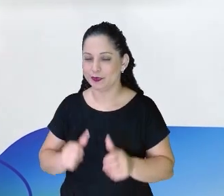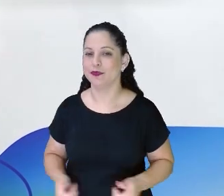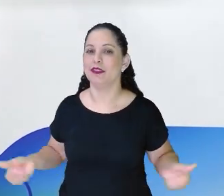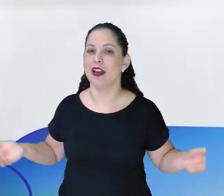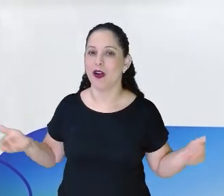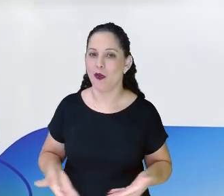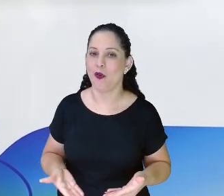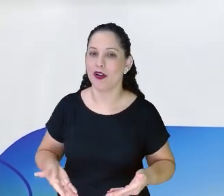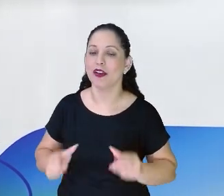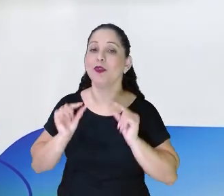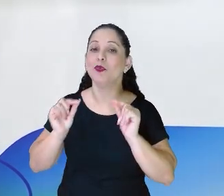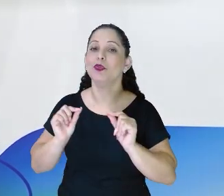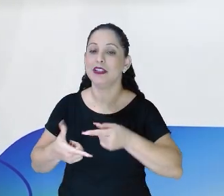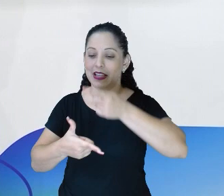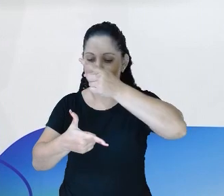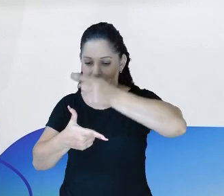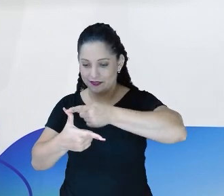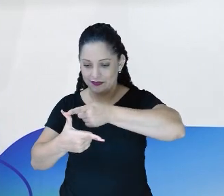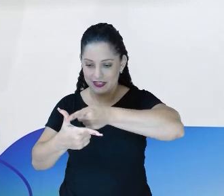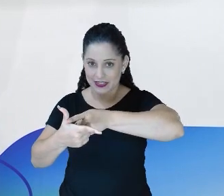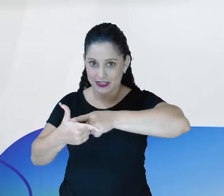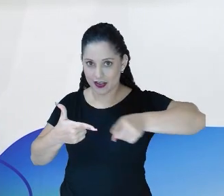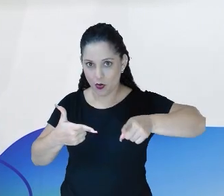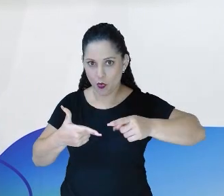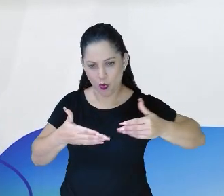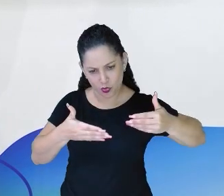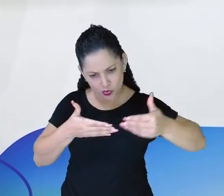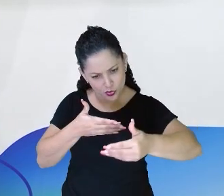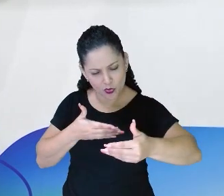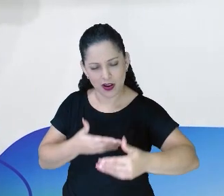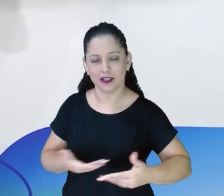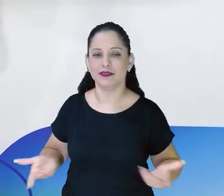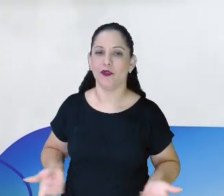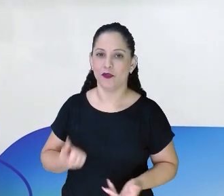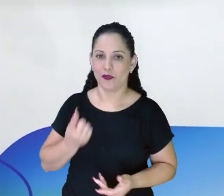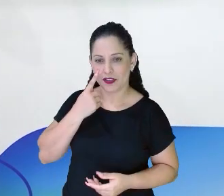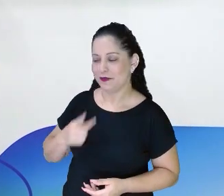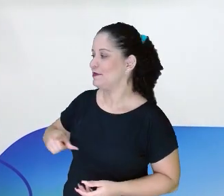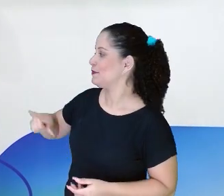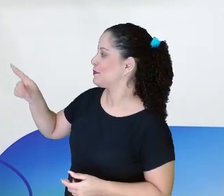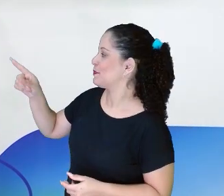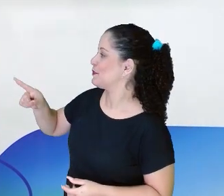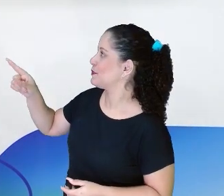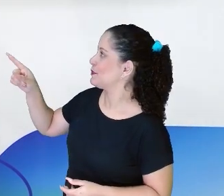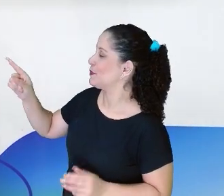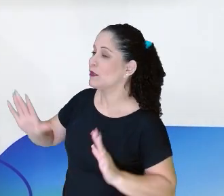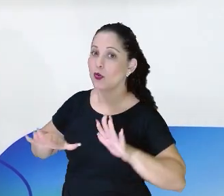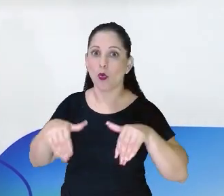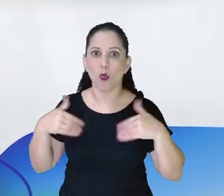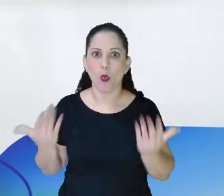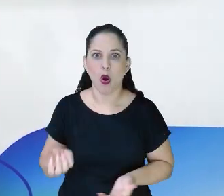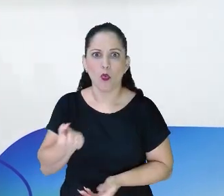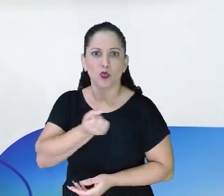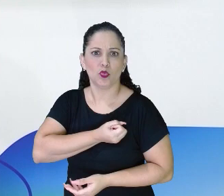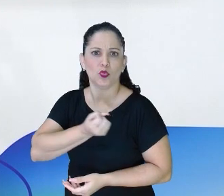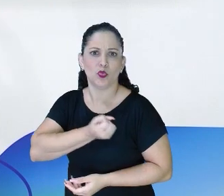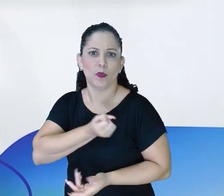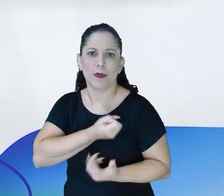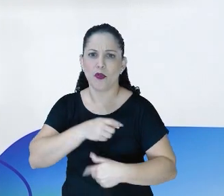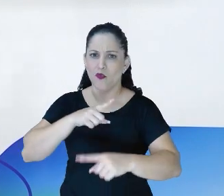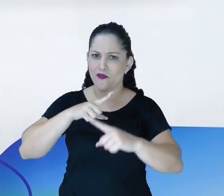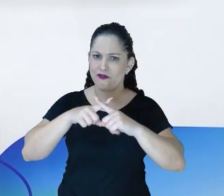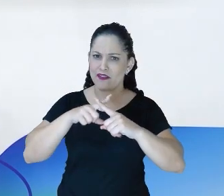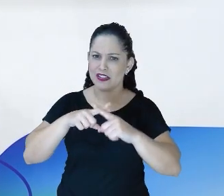gente retoma a divisão. 480 por 120. Qual é o número que eu multiplico